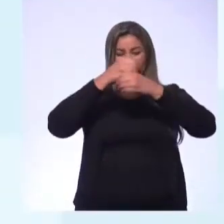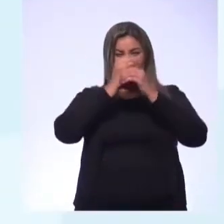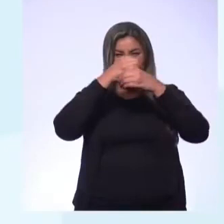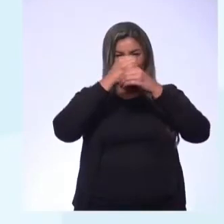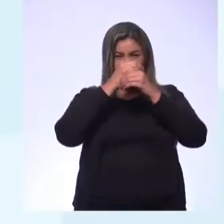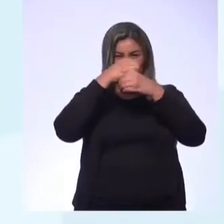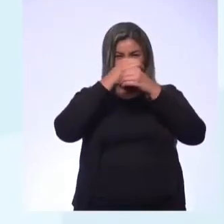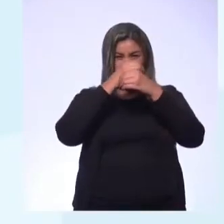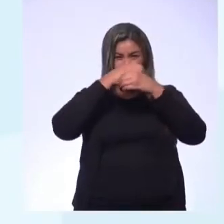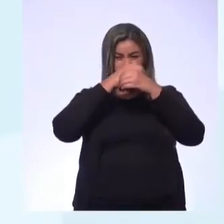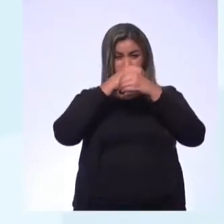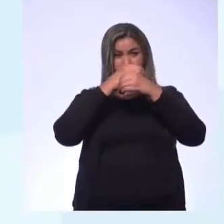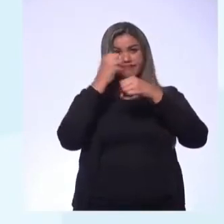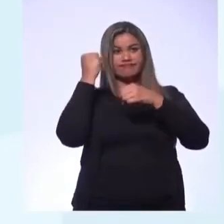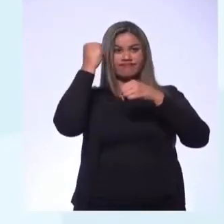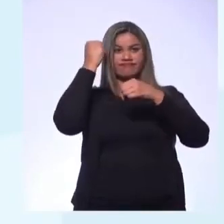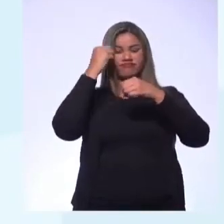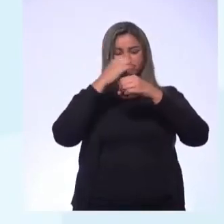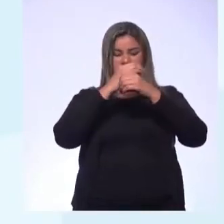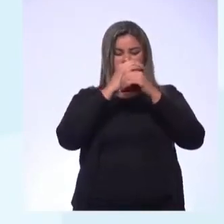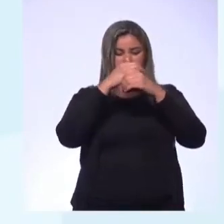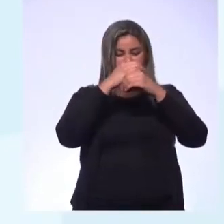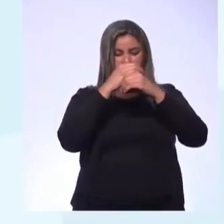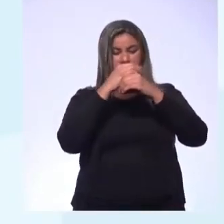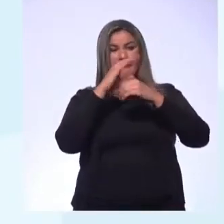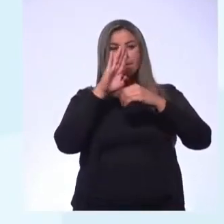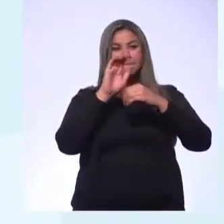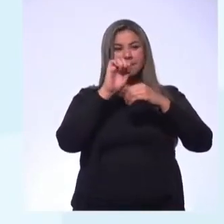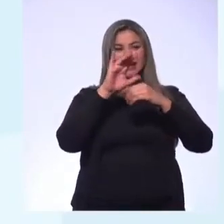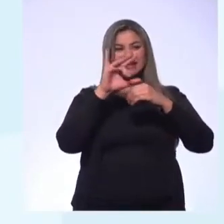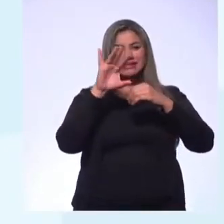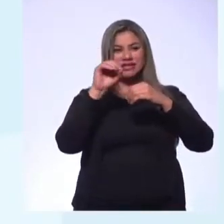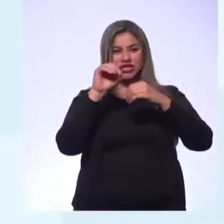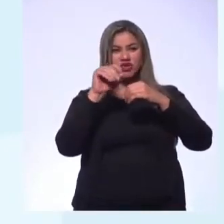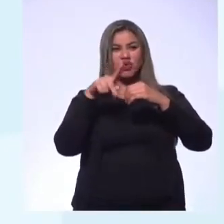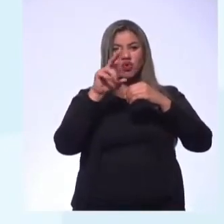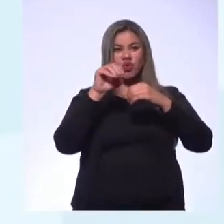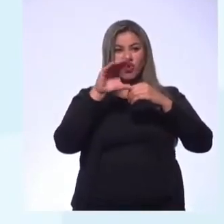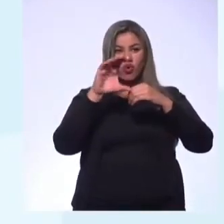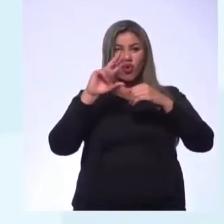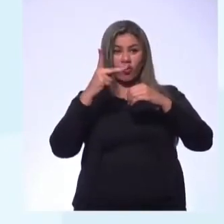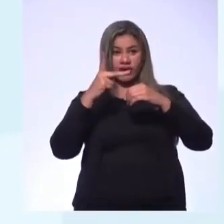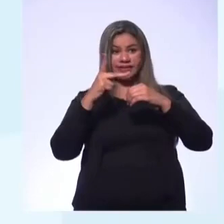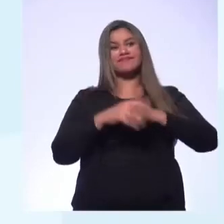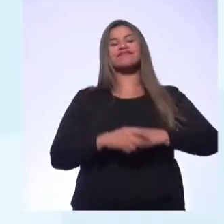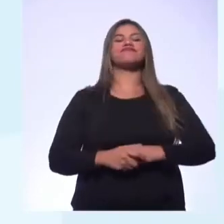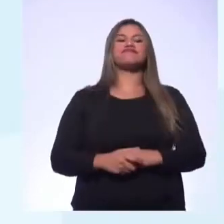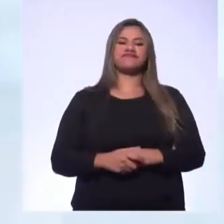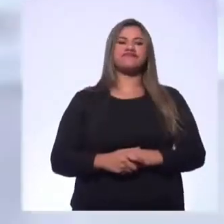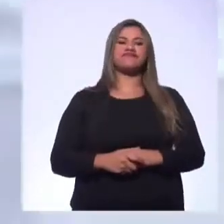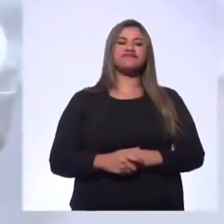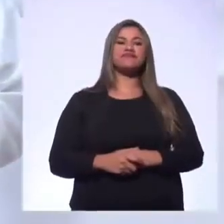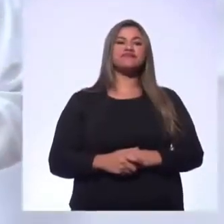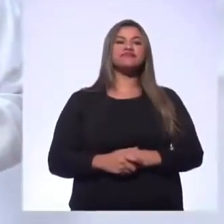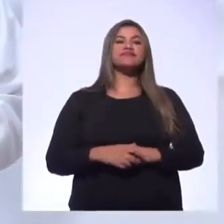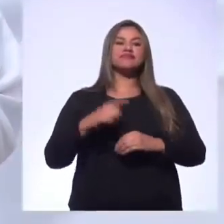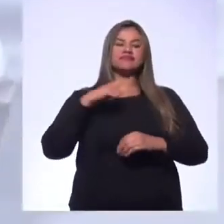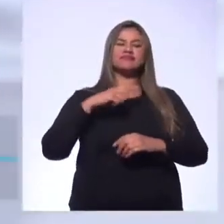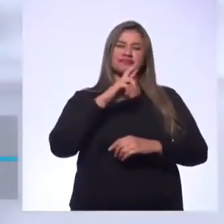ser um microscópio bem potente, tá bom? Então é o bacilo de Koch. Tá? Ele também leva um outro nome, esse é um nome mais antigo,